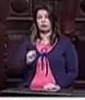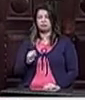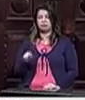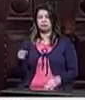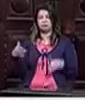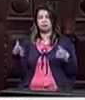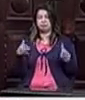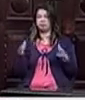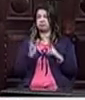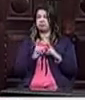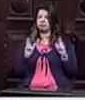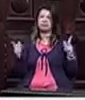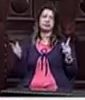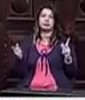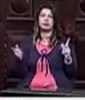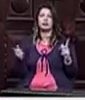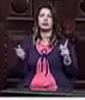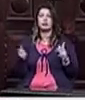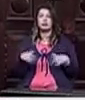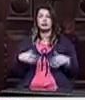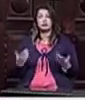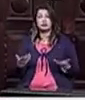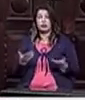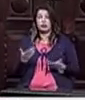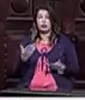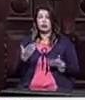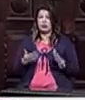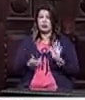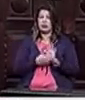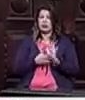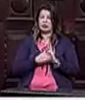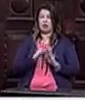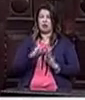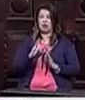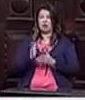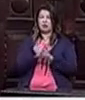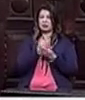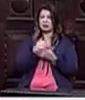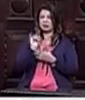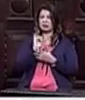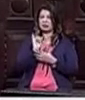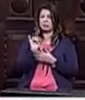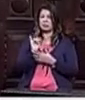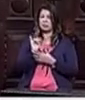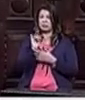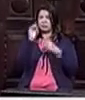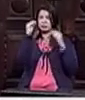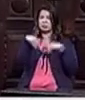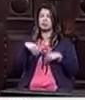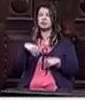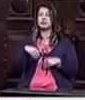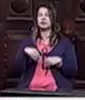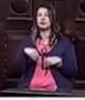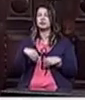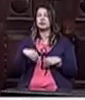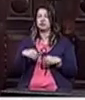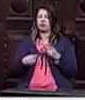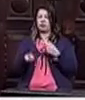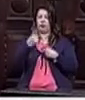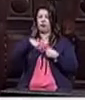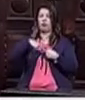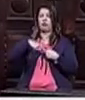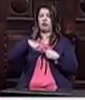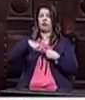sã consciência que abre mão, através de isenção fiscal, de receber 9 bi para receber 800